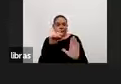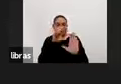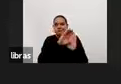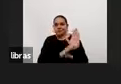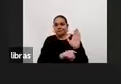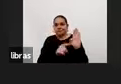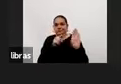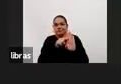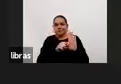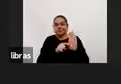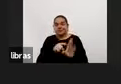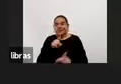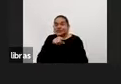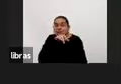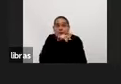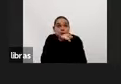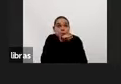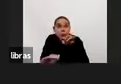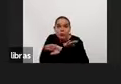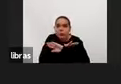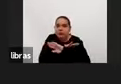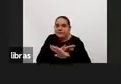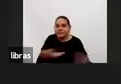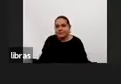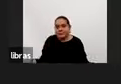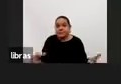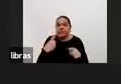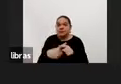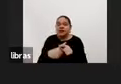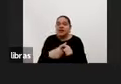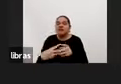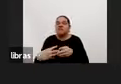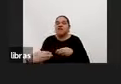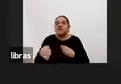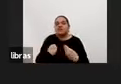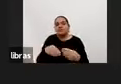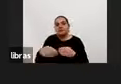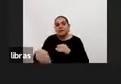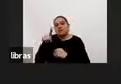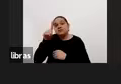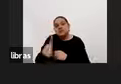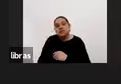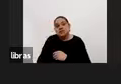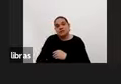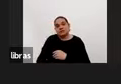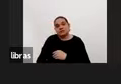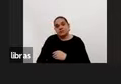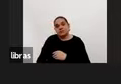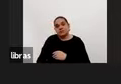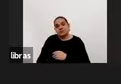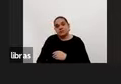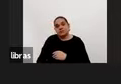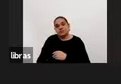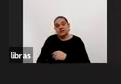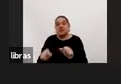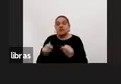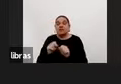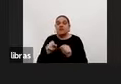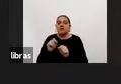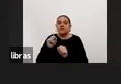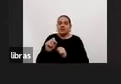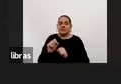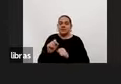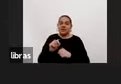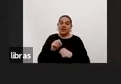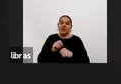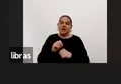ruim, porque novamente você flexibiliza os direitos, você coloca o seguinte, né? Você quer emprego ou